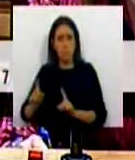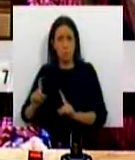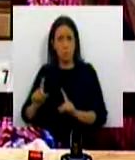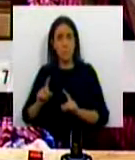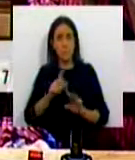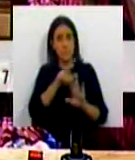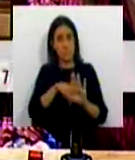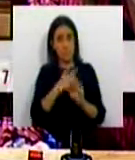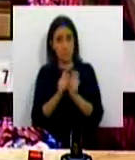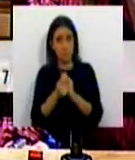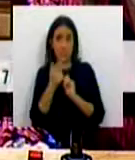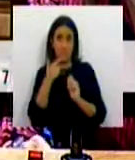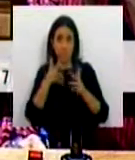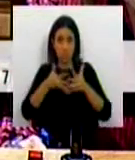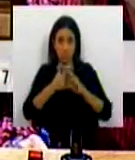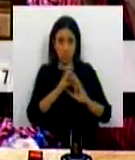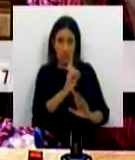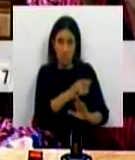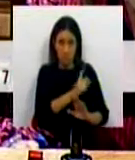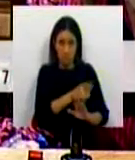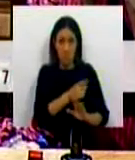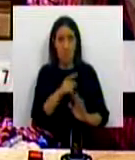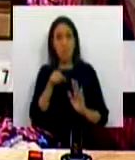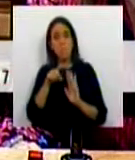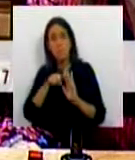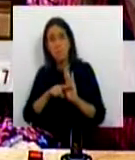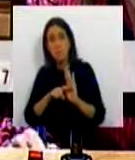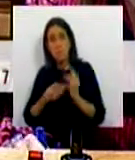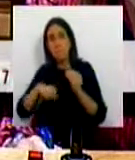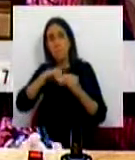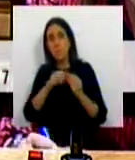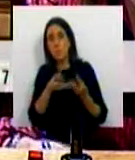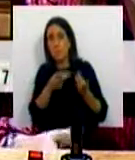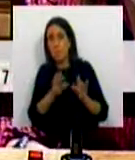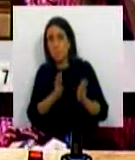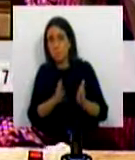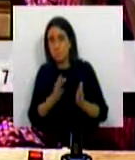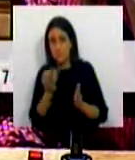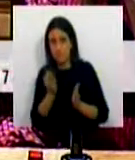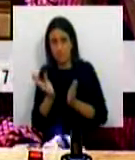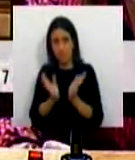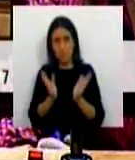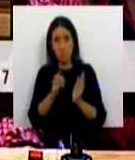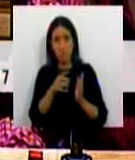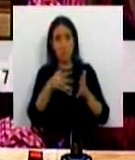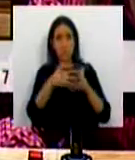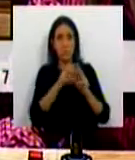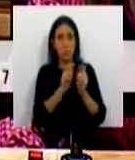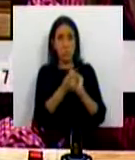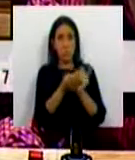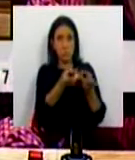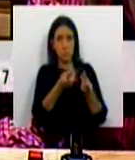como estrutural e não serem tomadas medidas orçamentais adicionais, o ajustamento estrutural